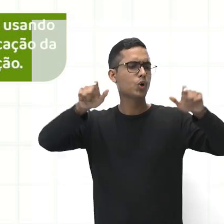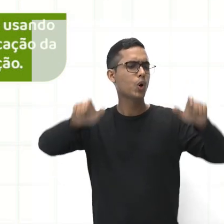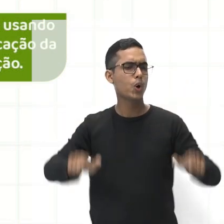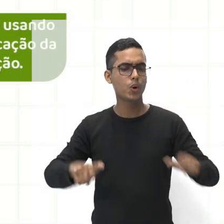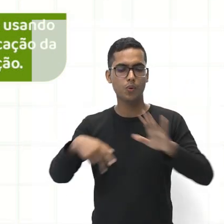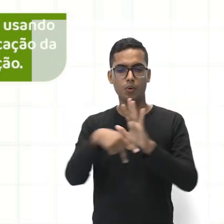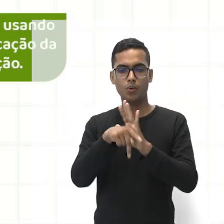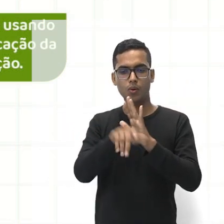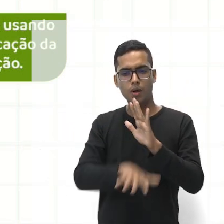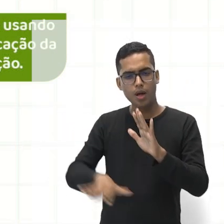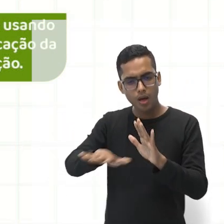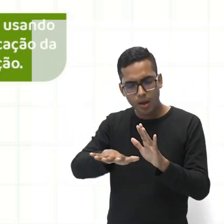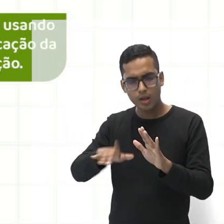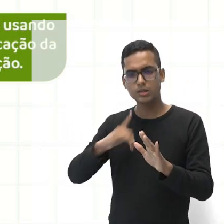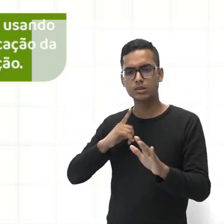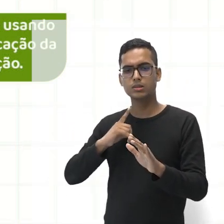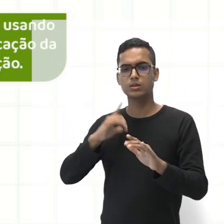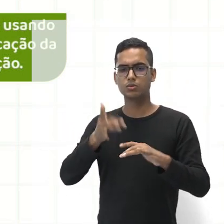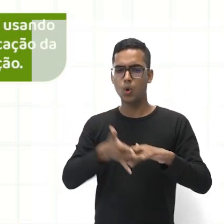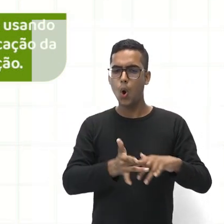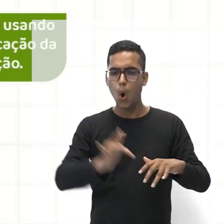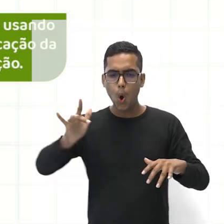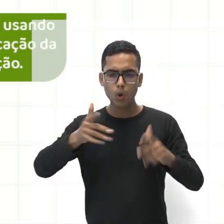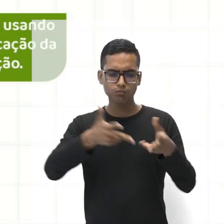onde? No garimpo.